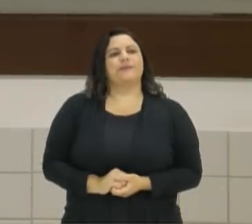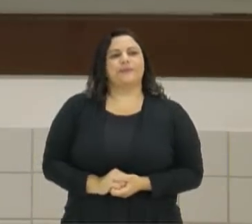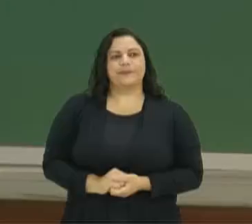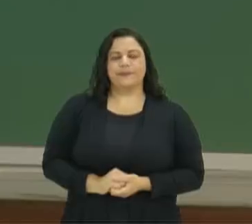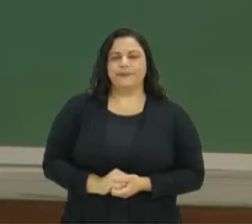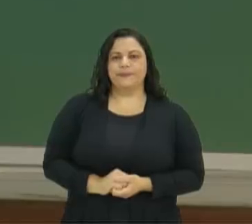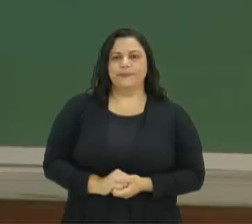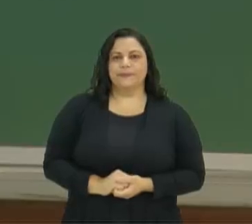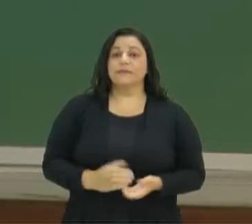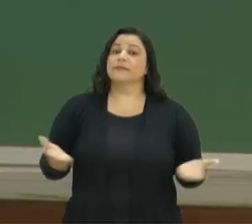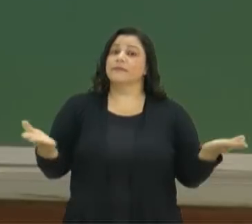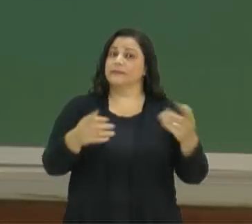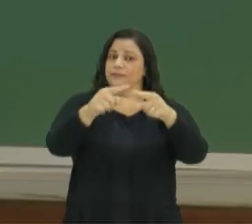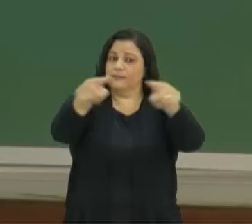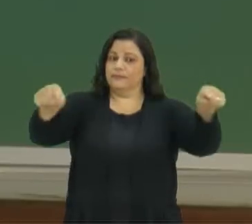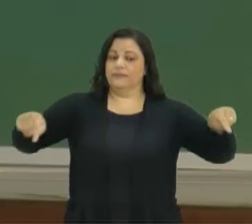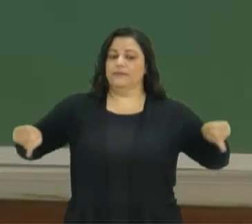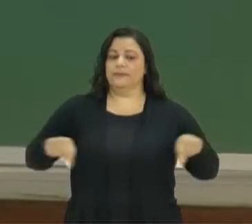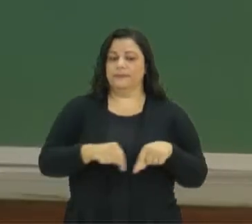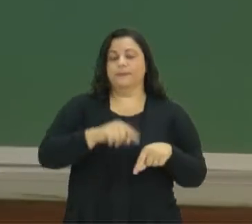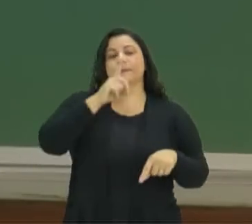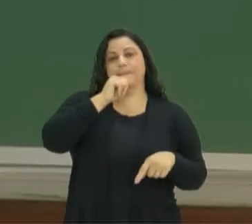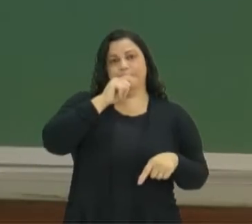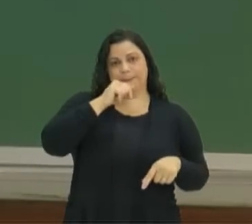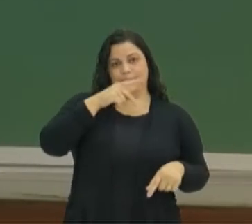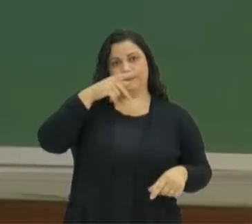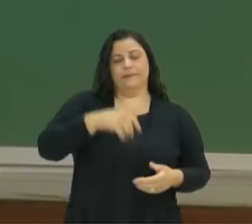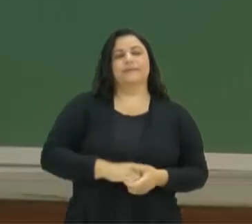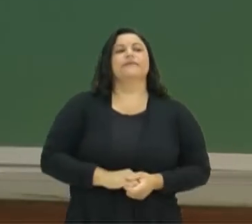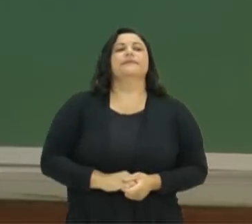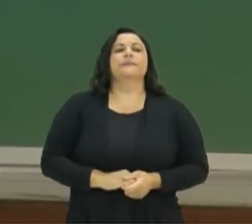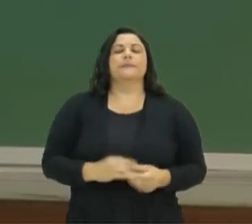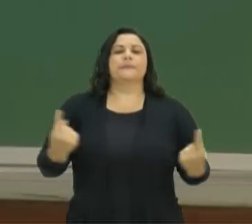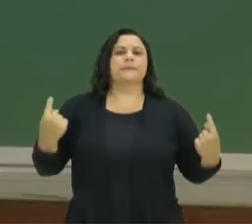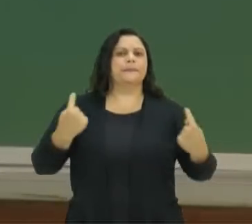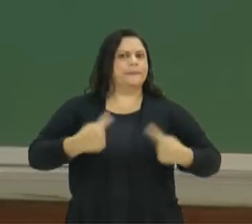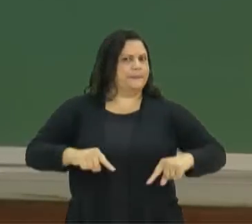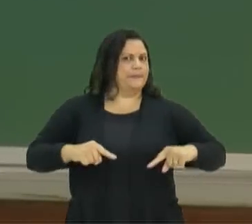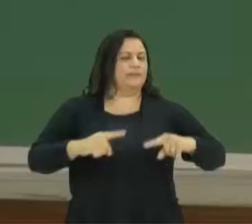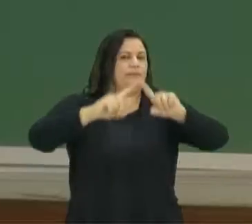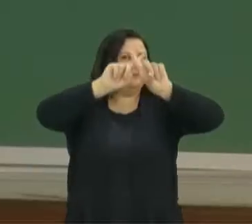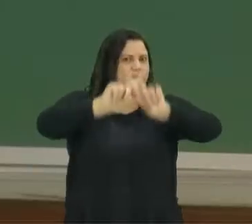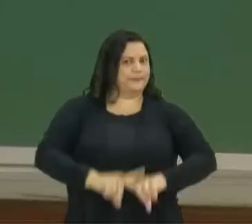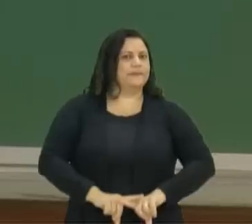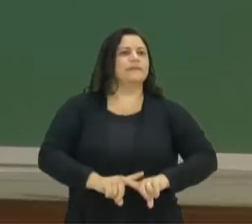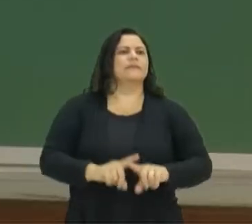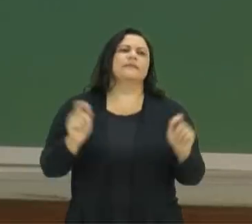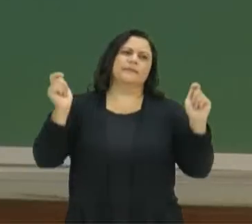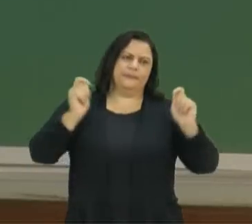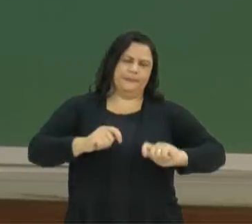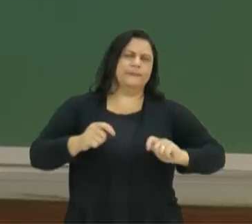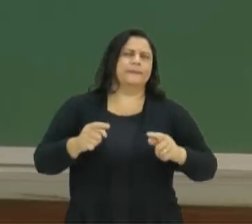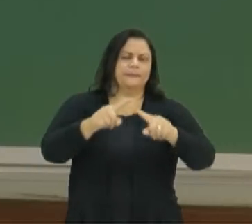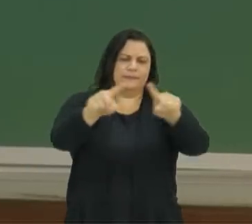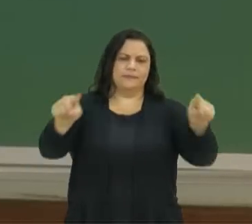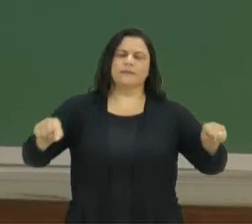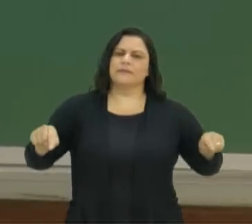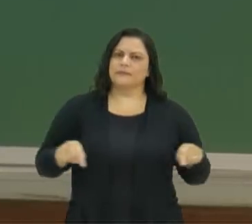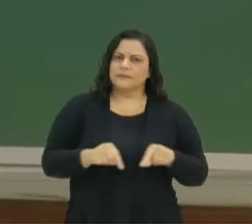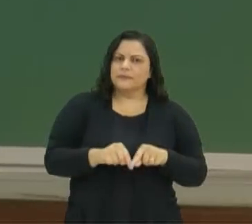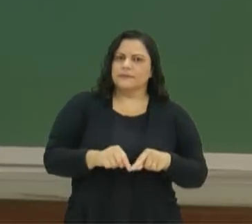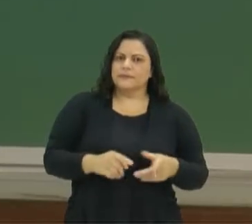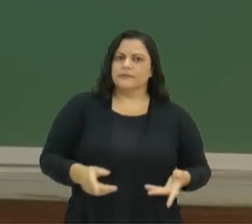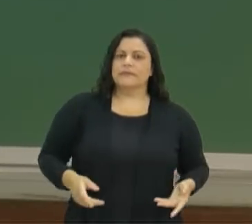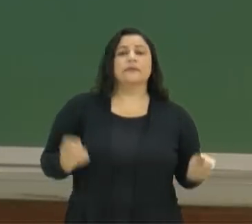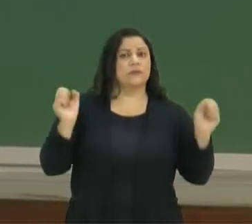A piscina agora. Tá? As competições de natação normalmente são realizadas em piscinas. Então, a piscina ela